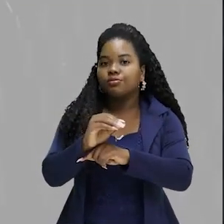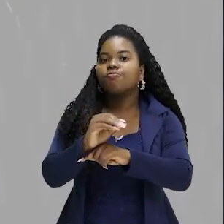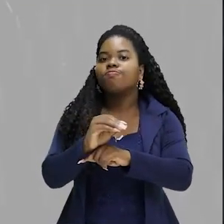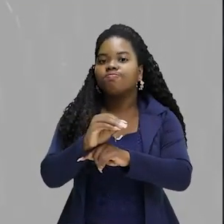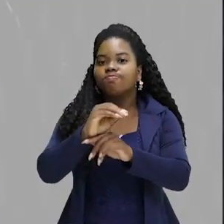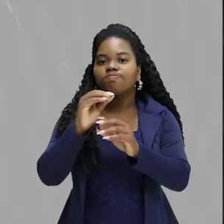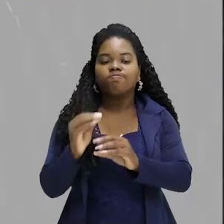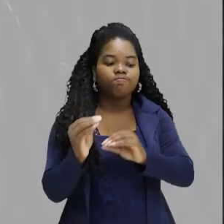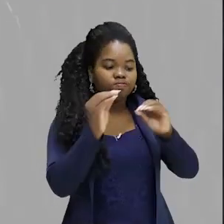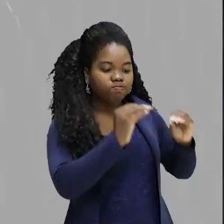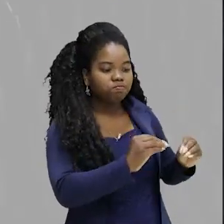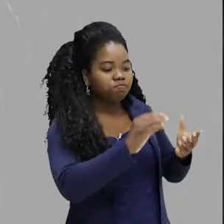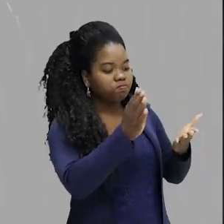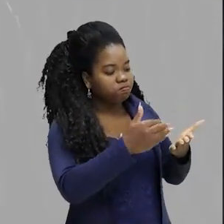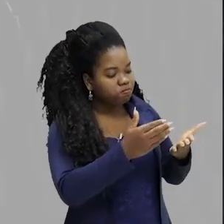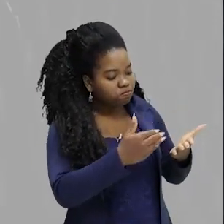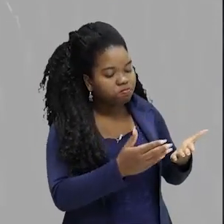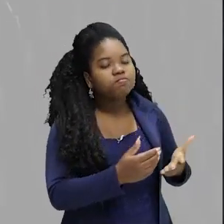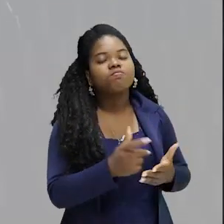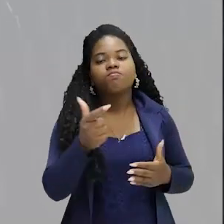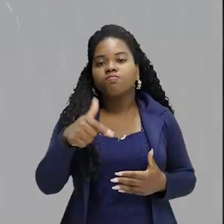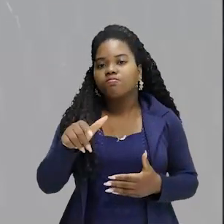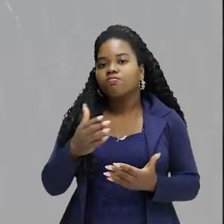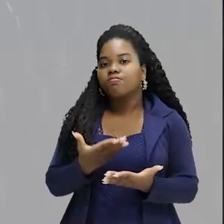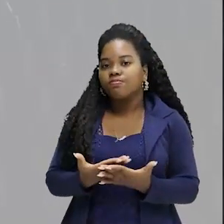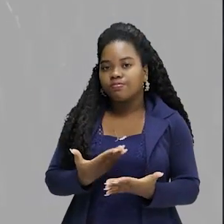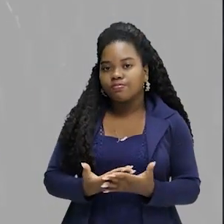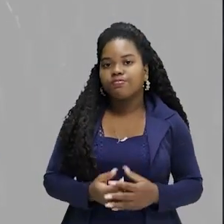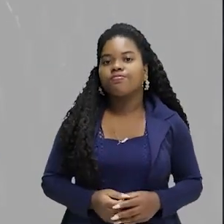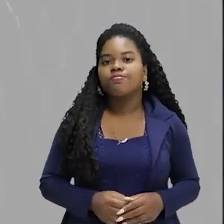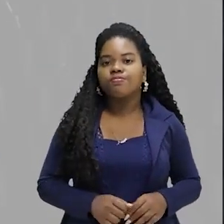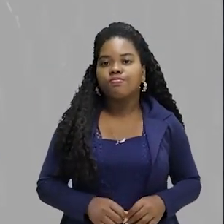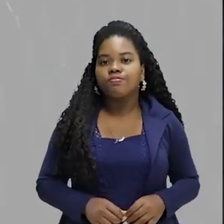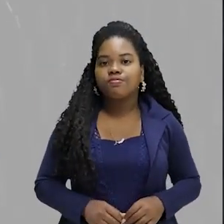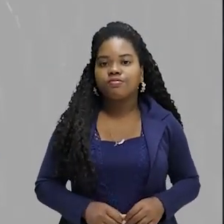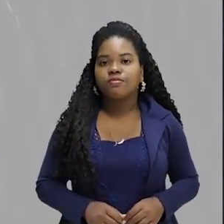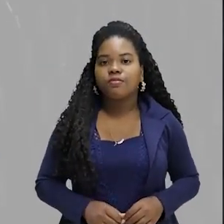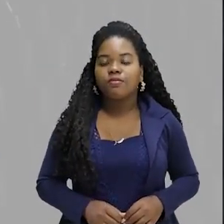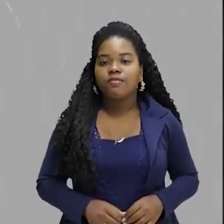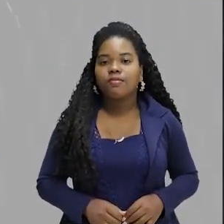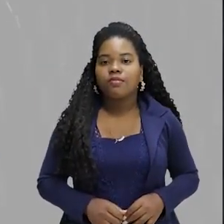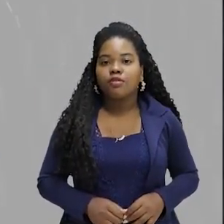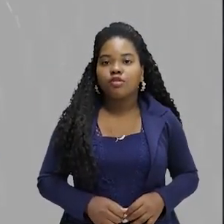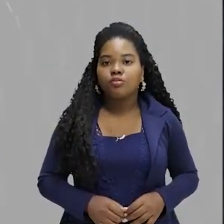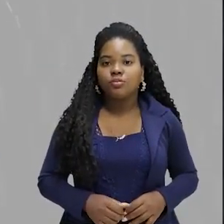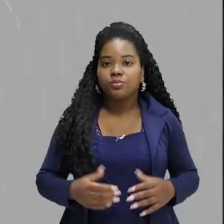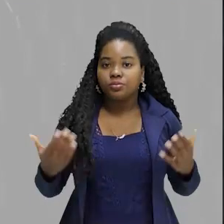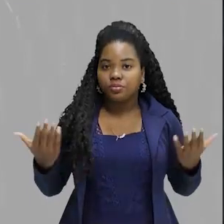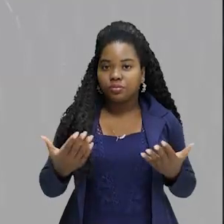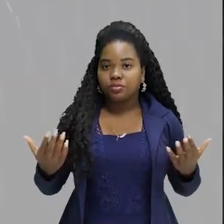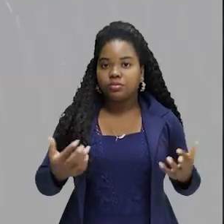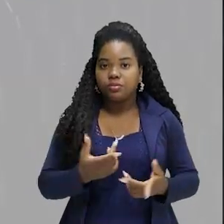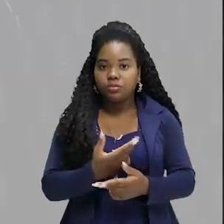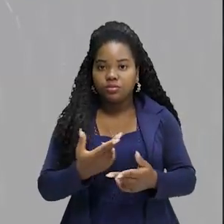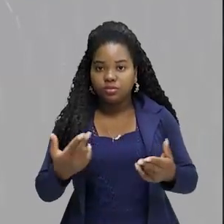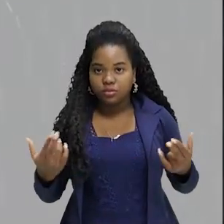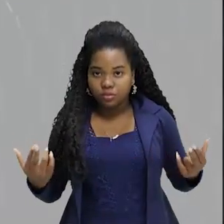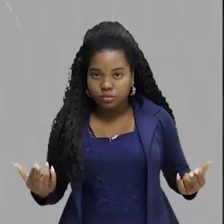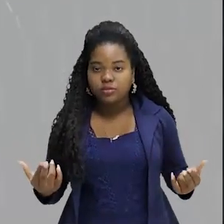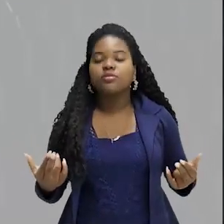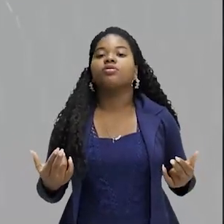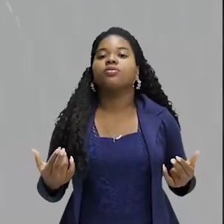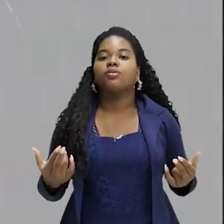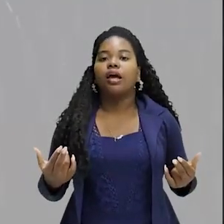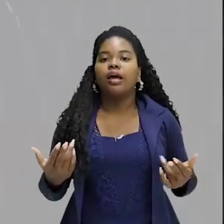passa as informações para o seu caderno e continue os seus estudos. Beleza, turma? Estamos em uma série de aulas relacionadas ao